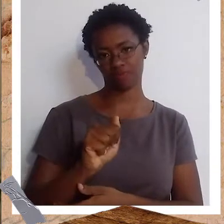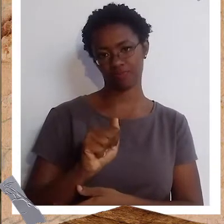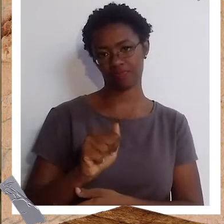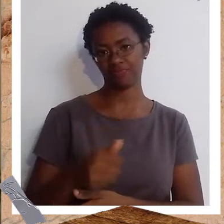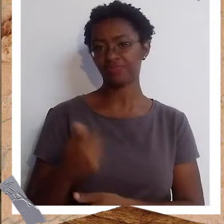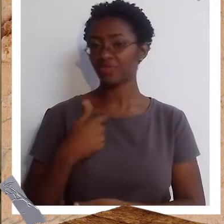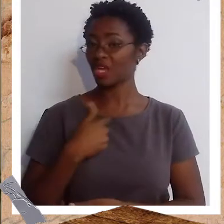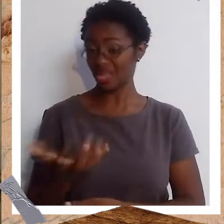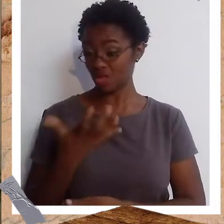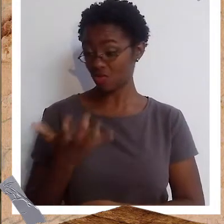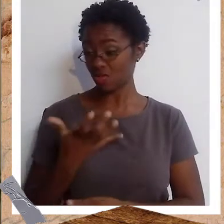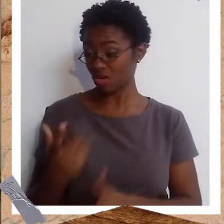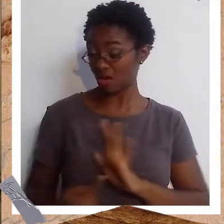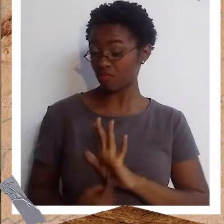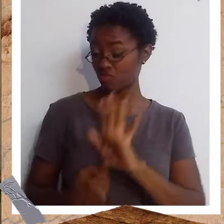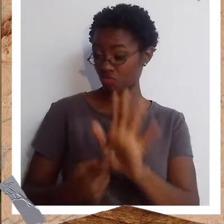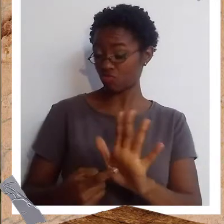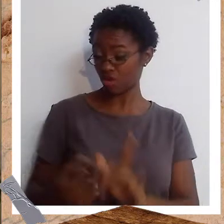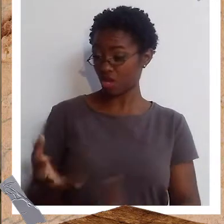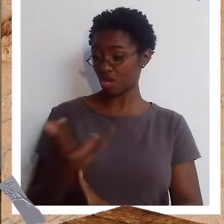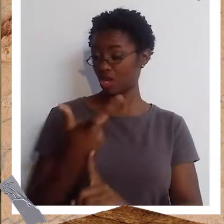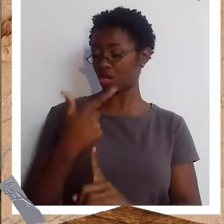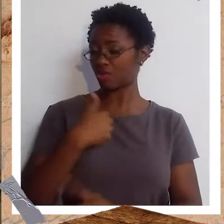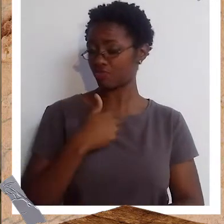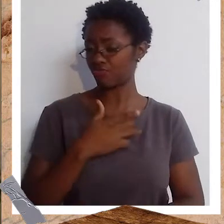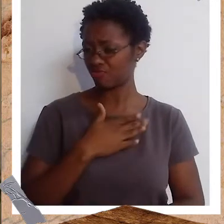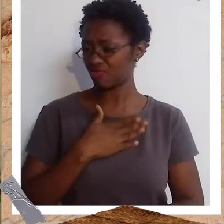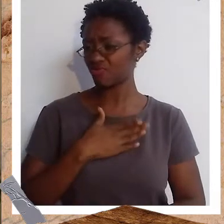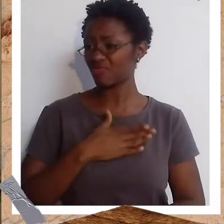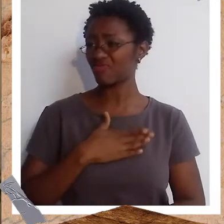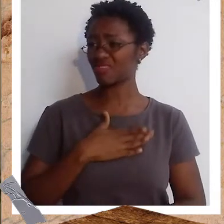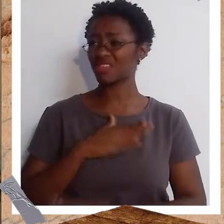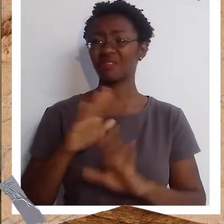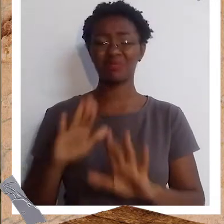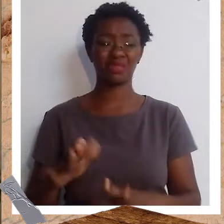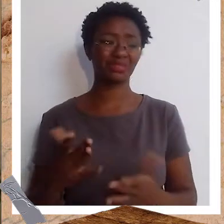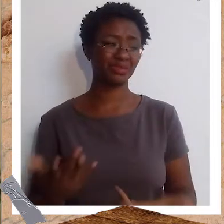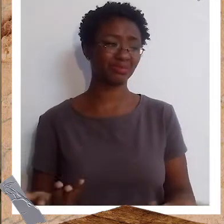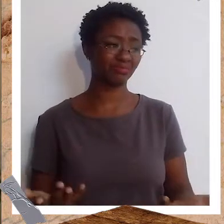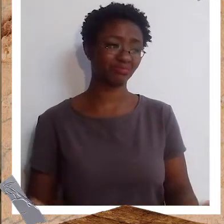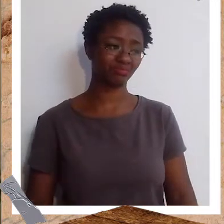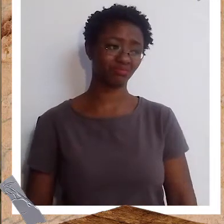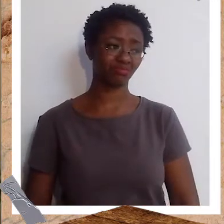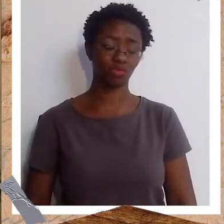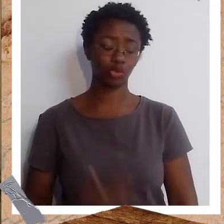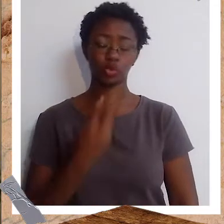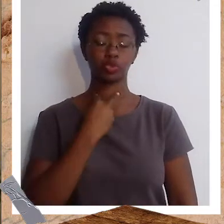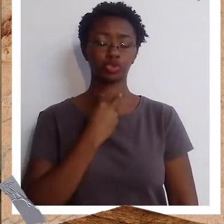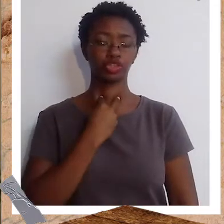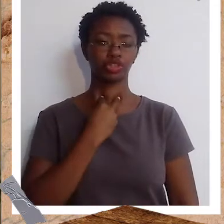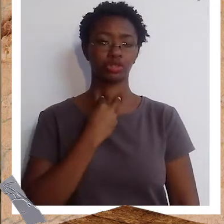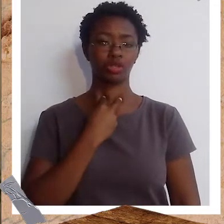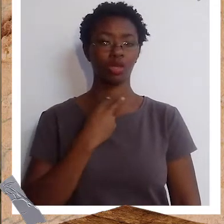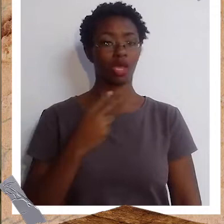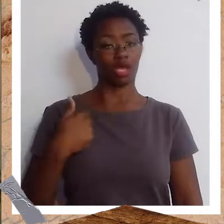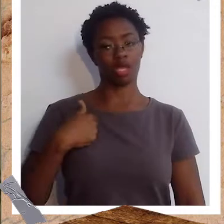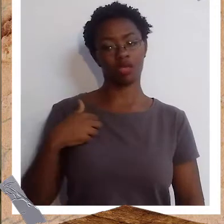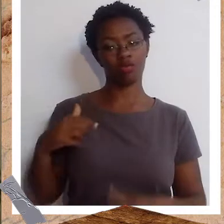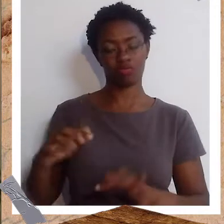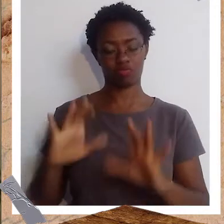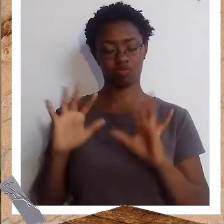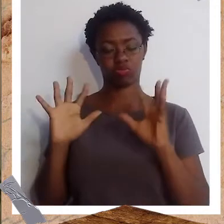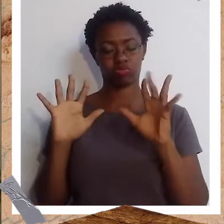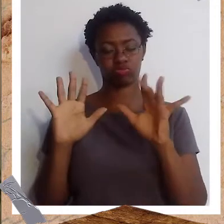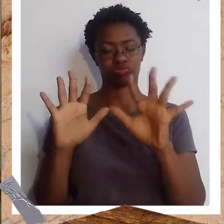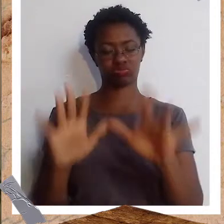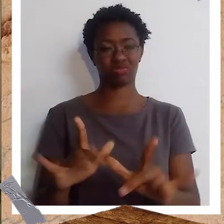minha aptidão, e que vivia na degringolada, sempre de rastro na mão. Digam que na multidão sorria, recluído,